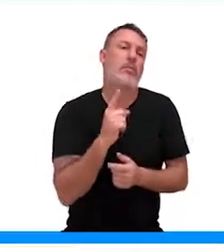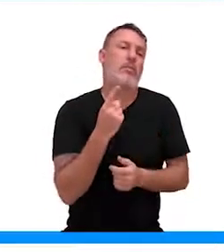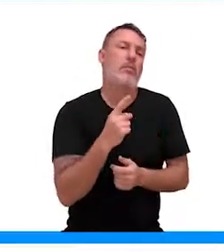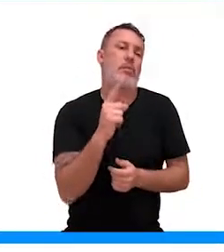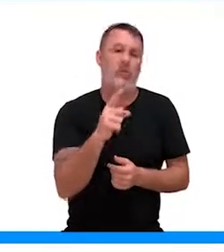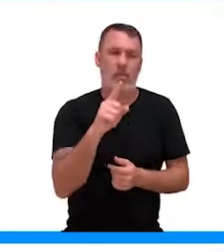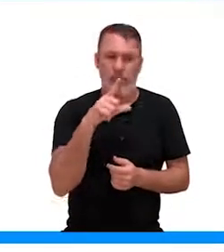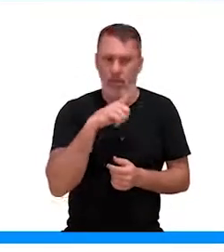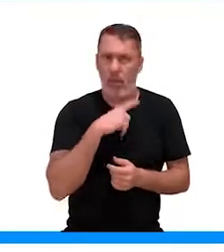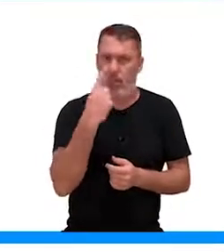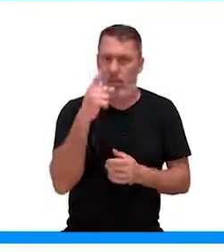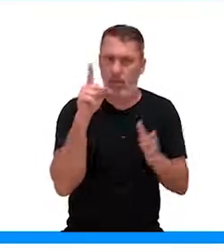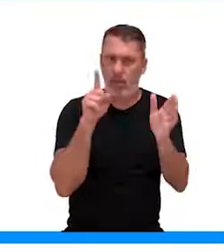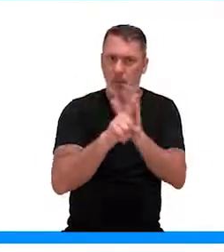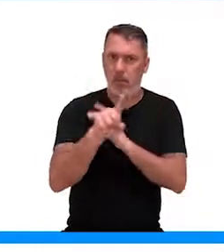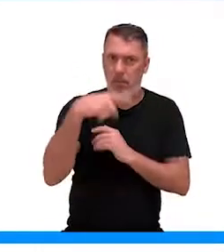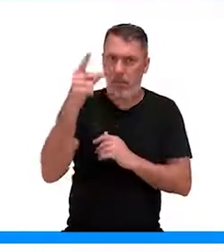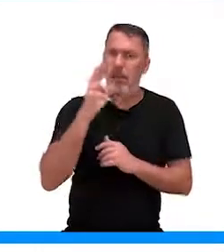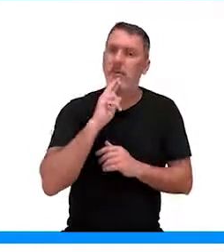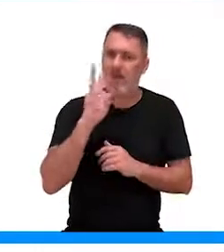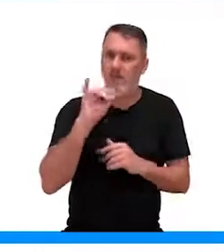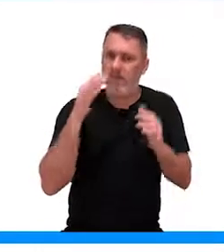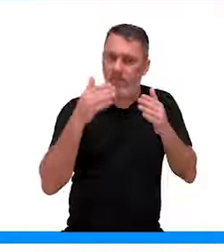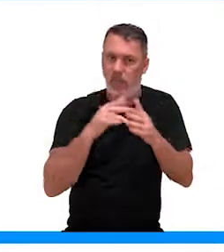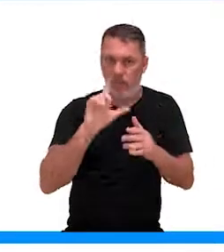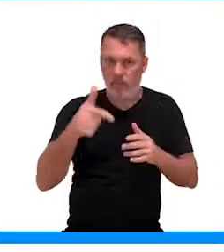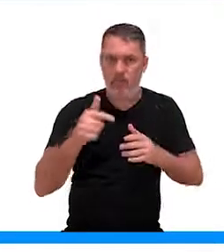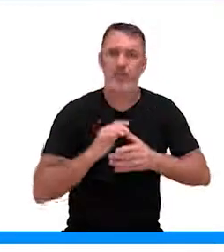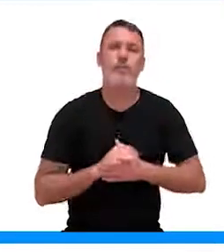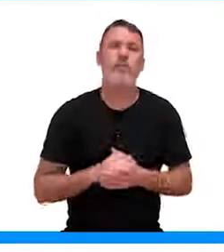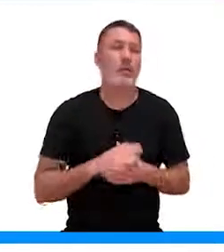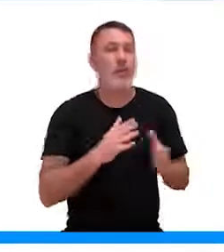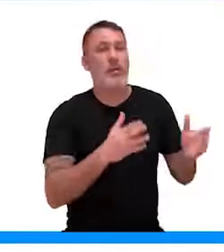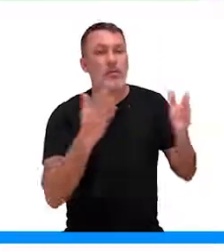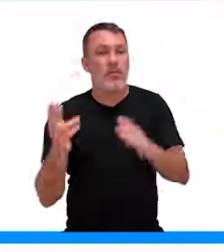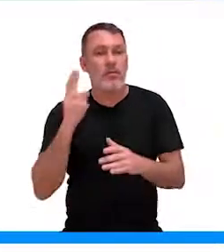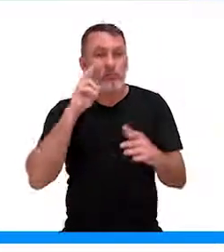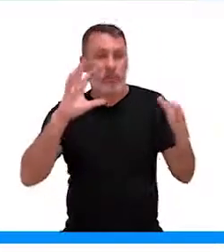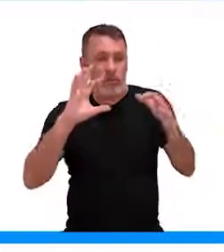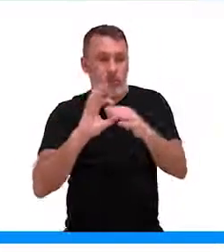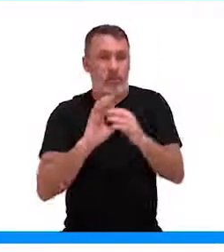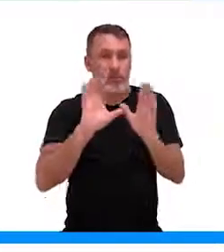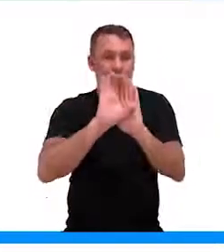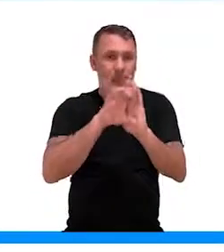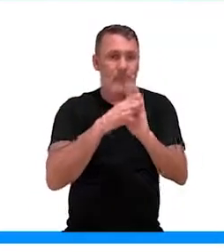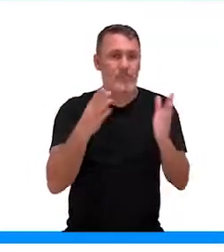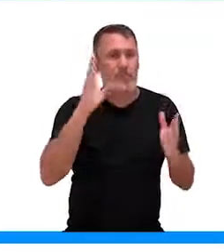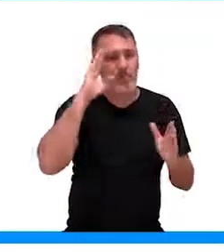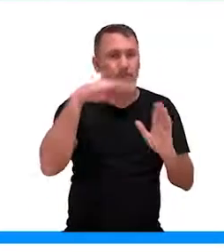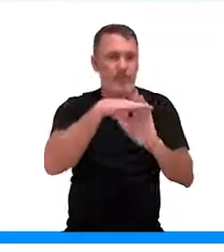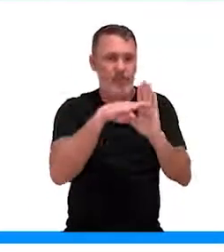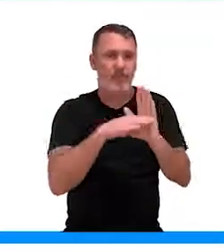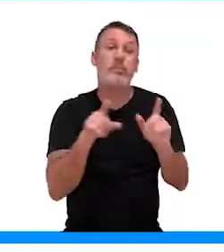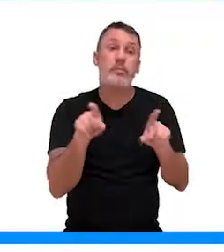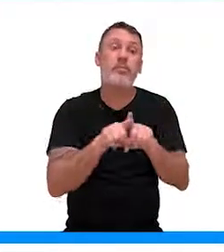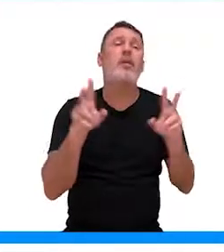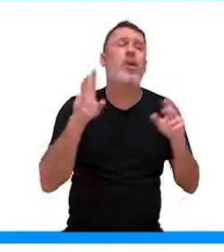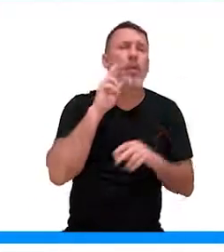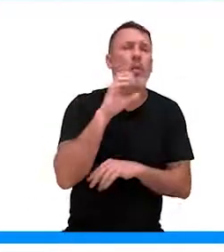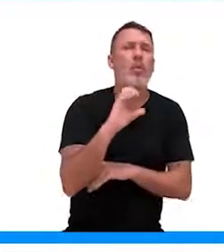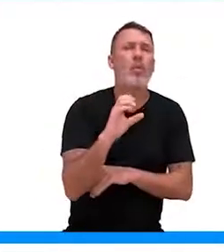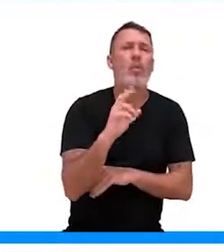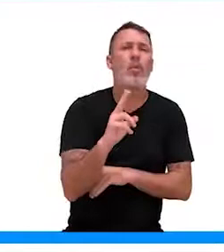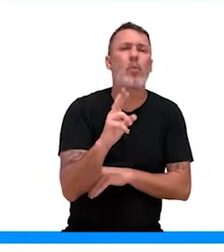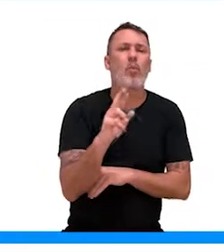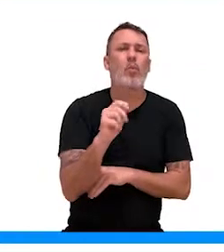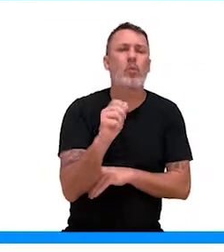uma questão justamente sobre isso daqui, tá? Daqui a pouquinho. Então, lembrando que nós temos aqui, claro, cursos também de um